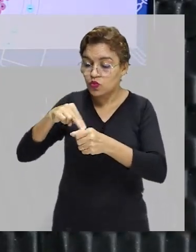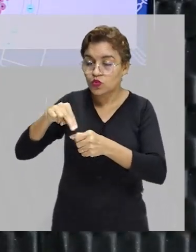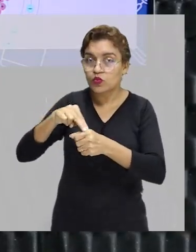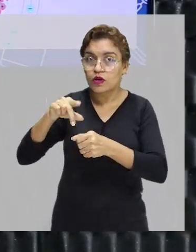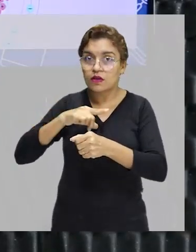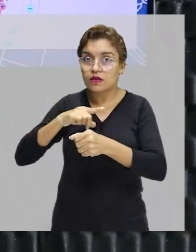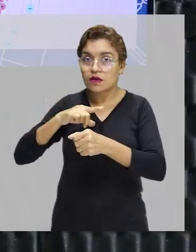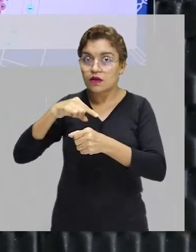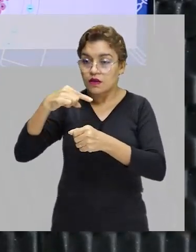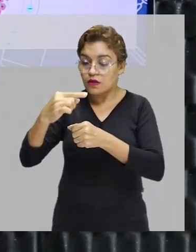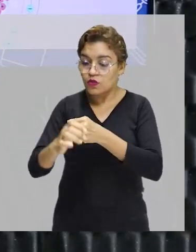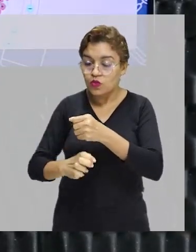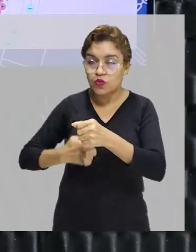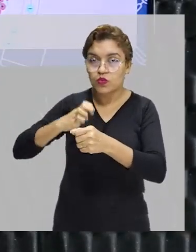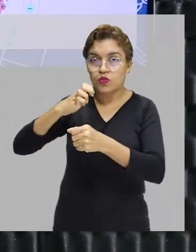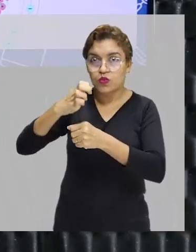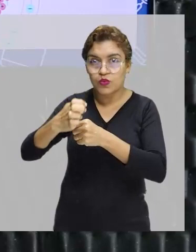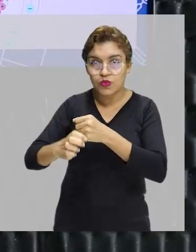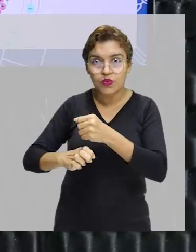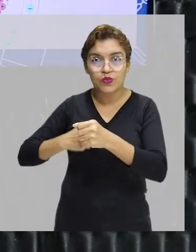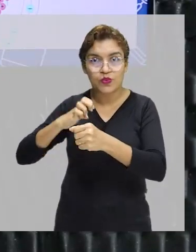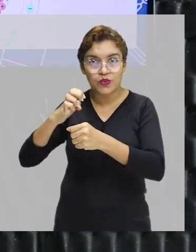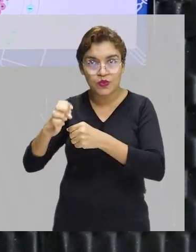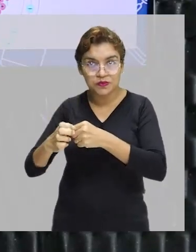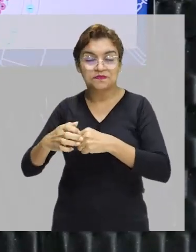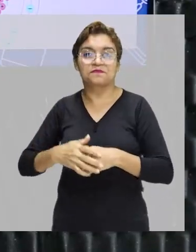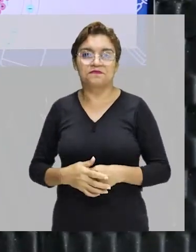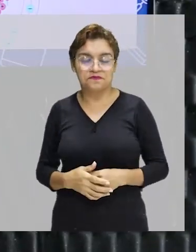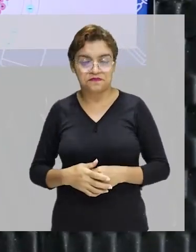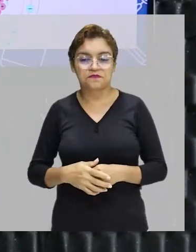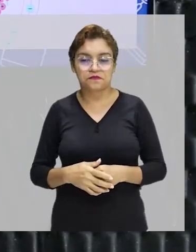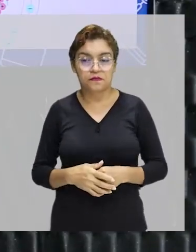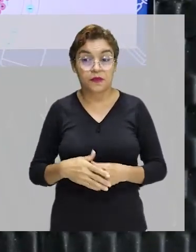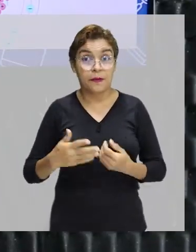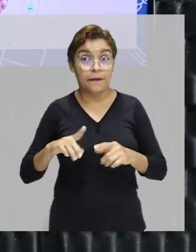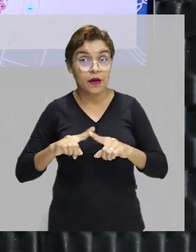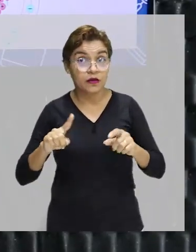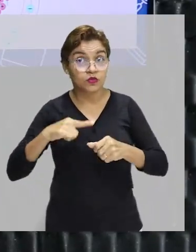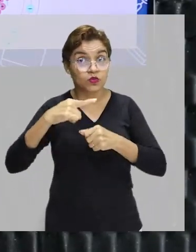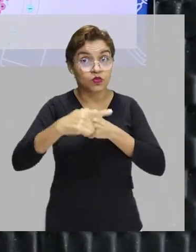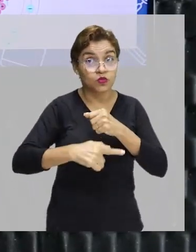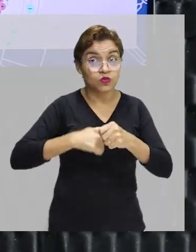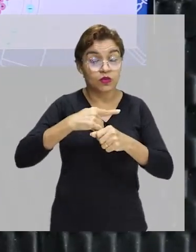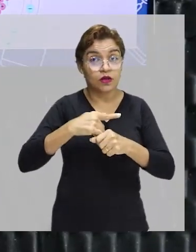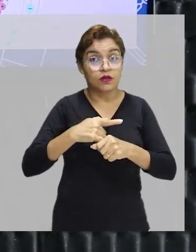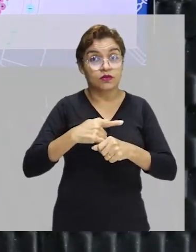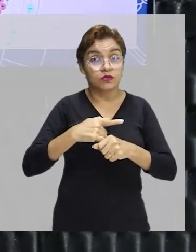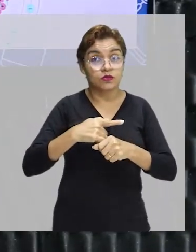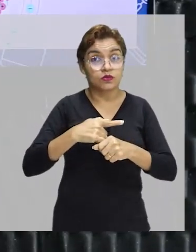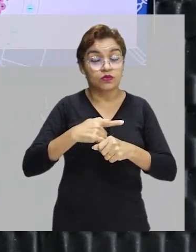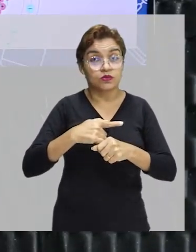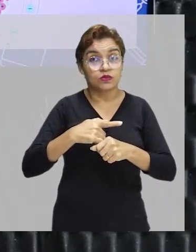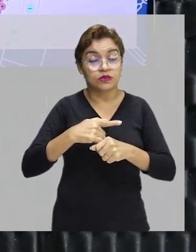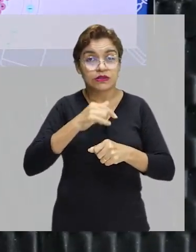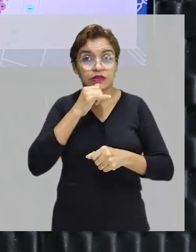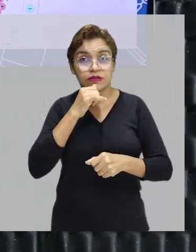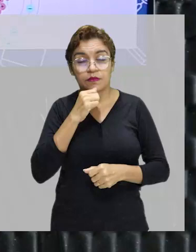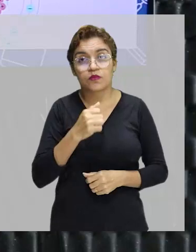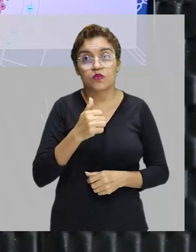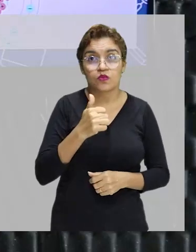os elétrons na eletrosfera. Só que, para um átomo com 2, 3 ou mais